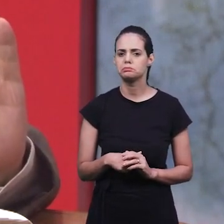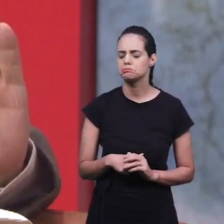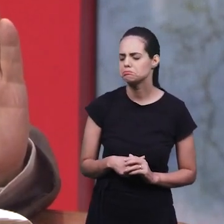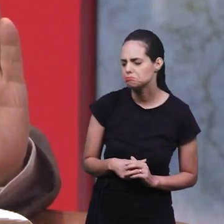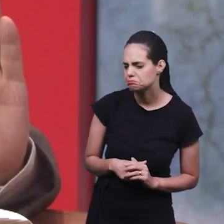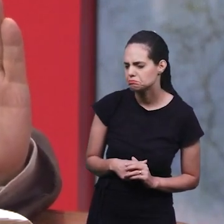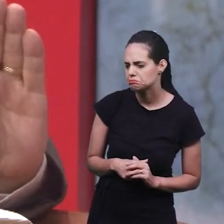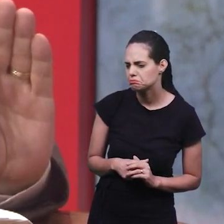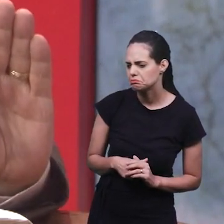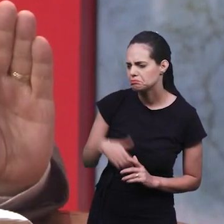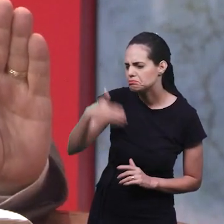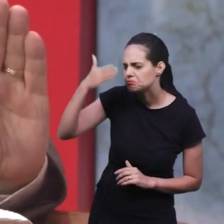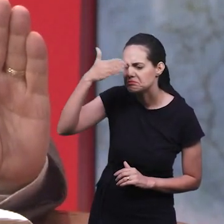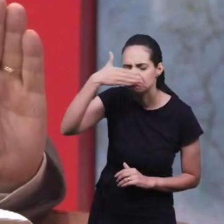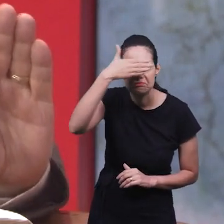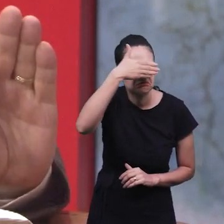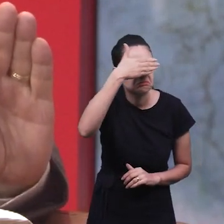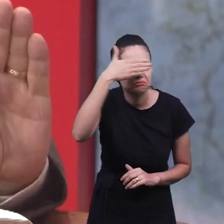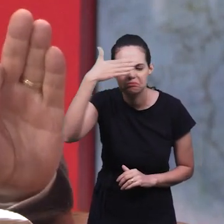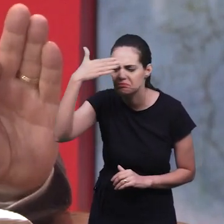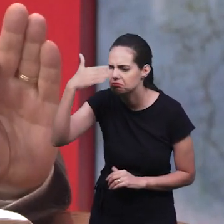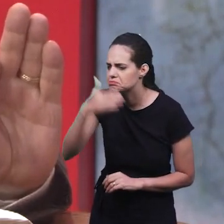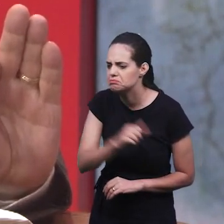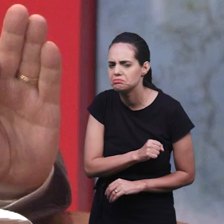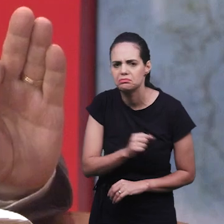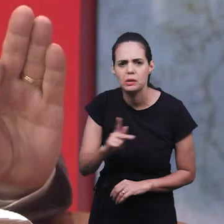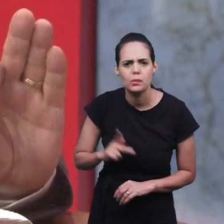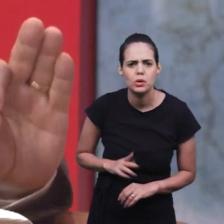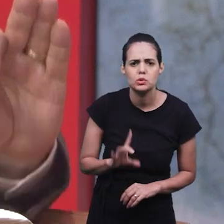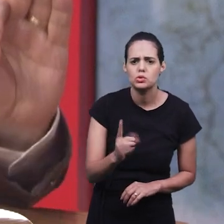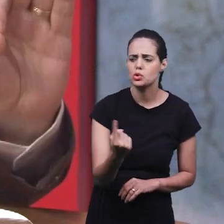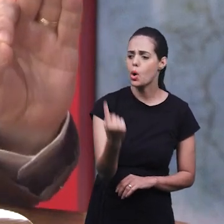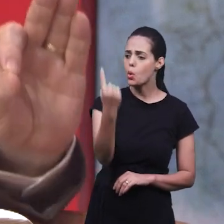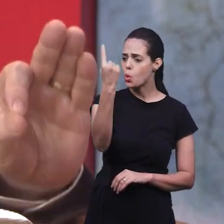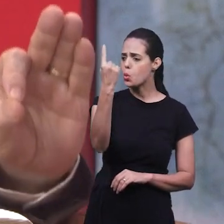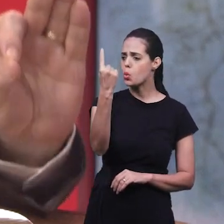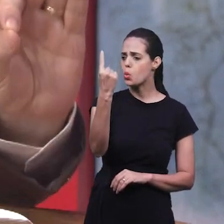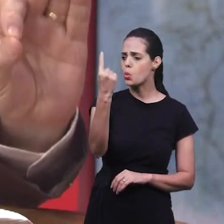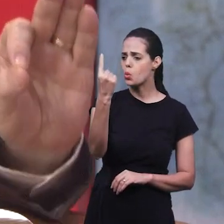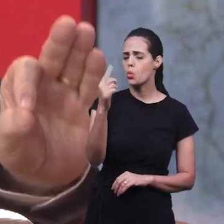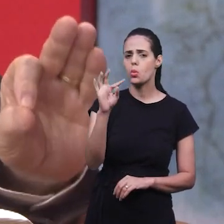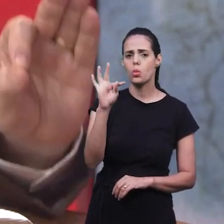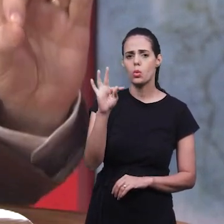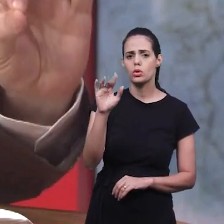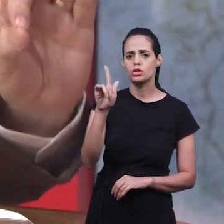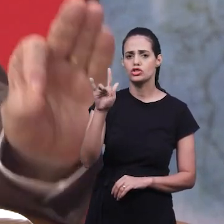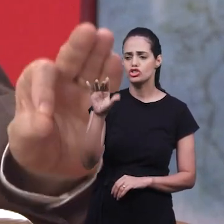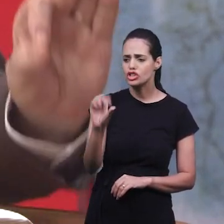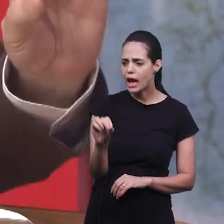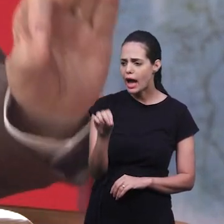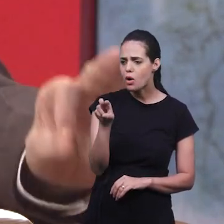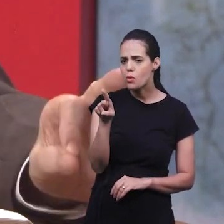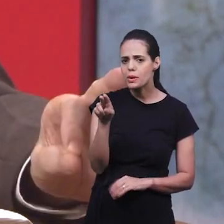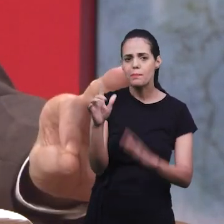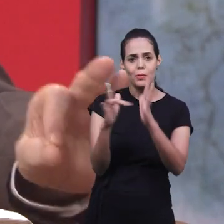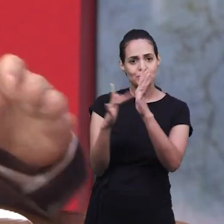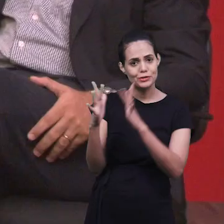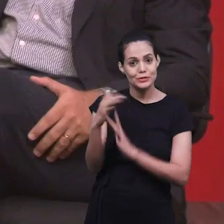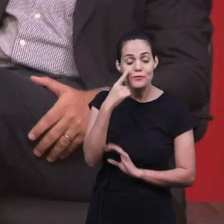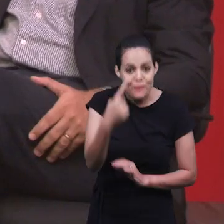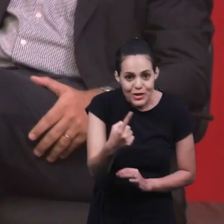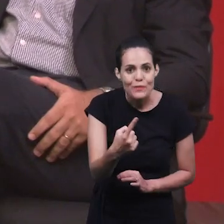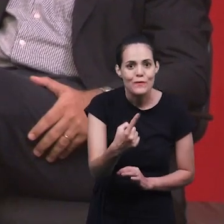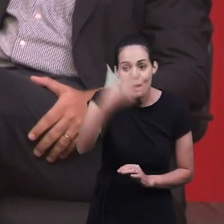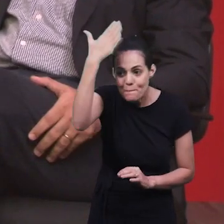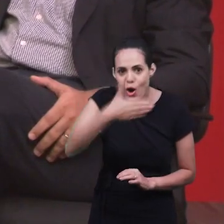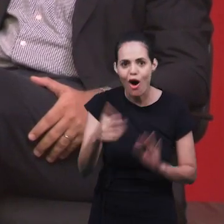assim: não vi a nenhum outro dos apóstolos, senão a Tiago, irmão do Senhor. Isso